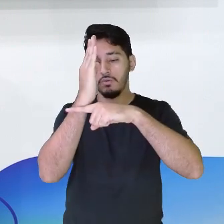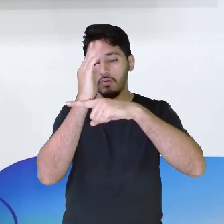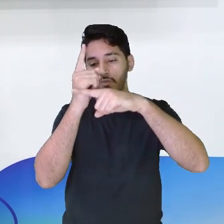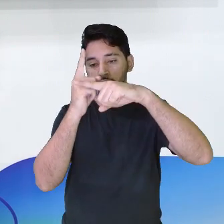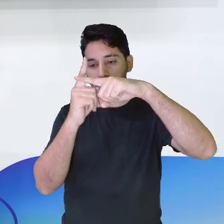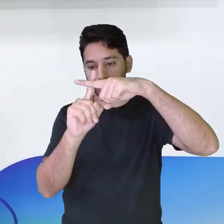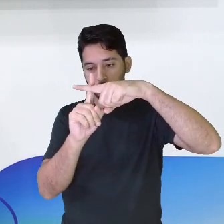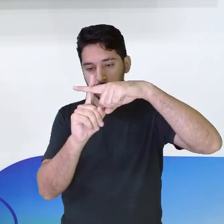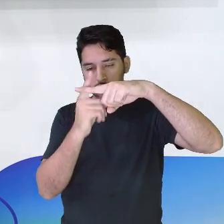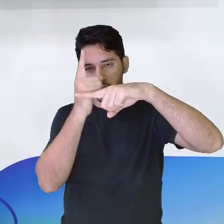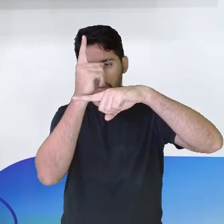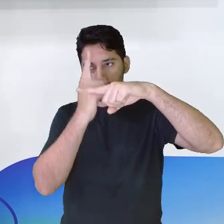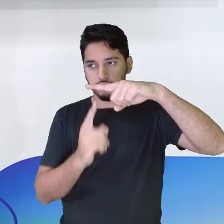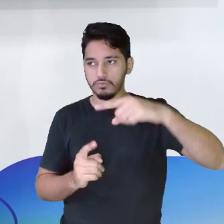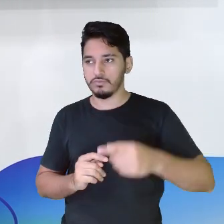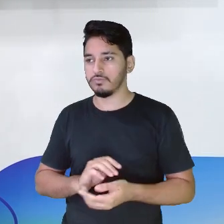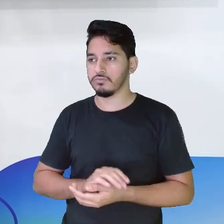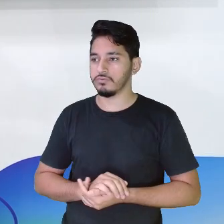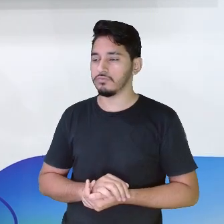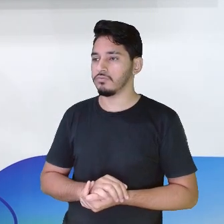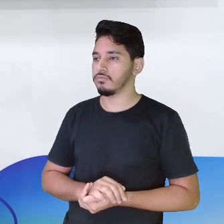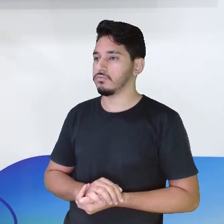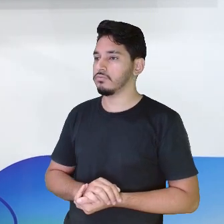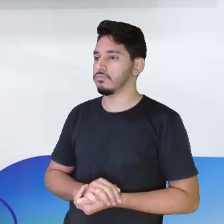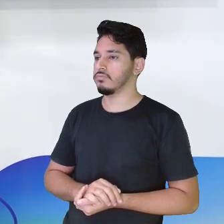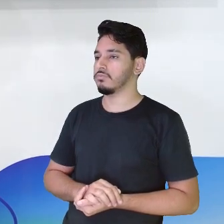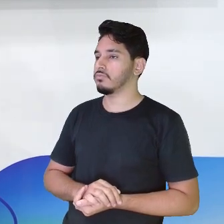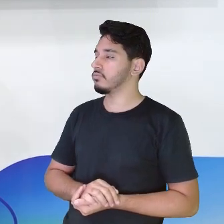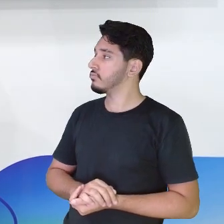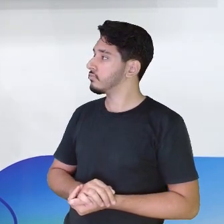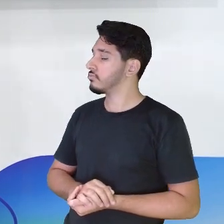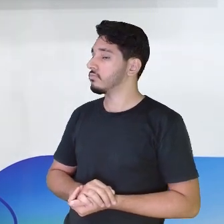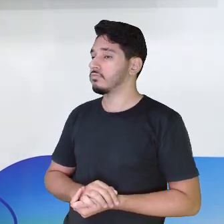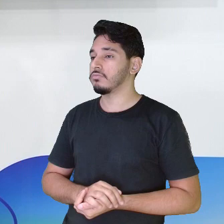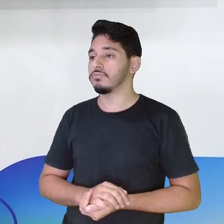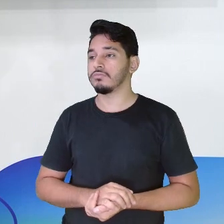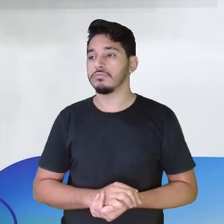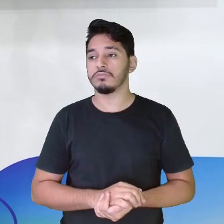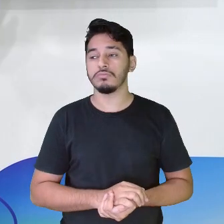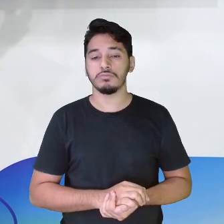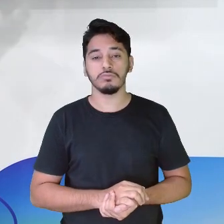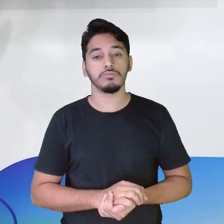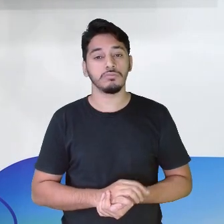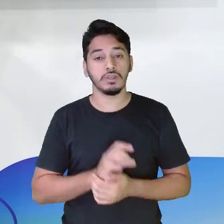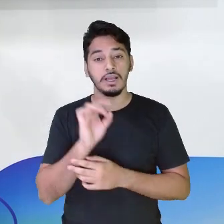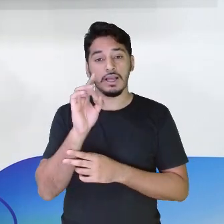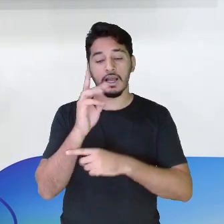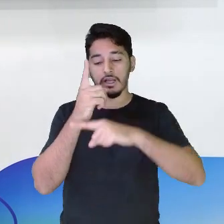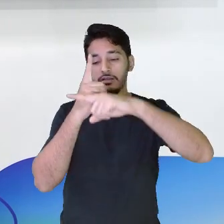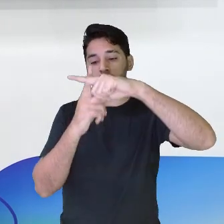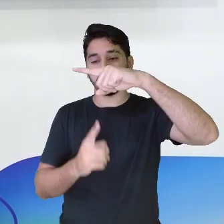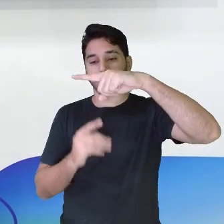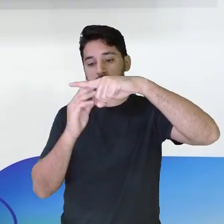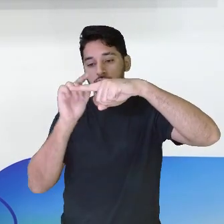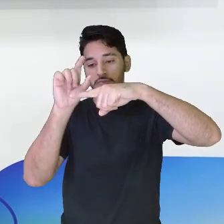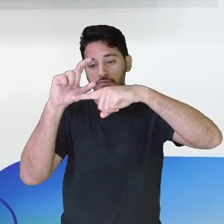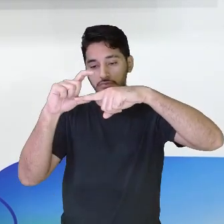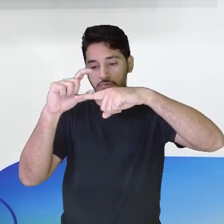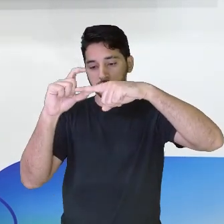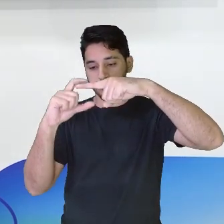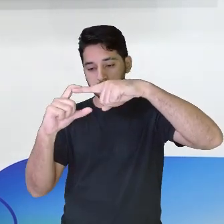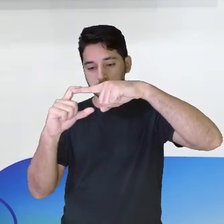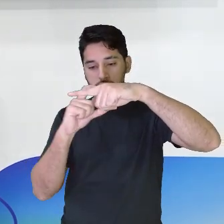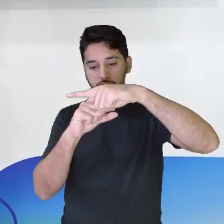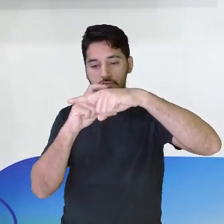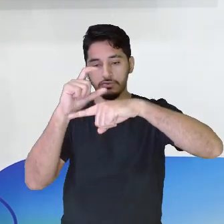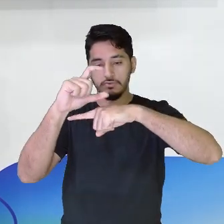cruz, se eu fizesse uma cruz aqui, cada espaço valeria 90 graus.